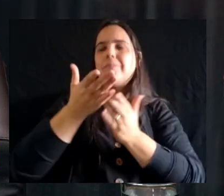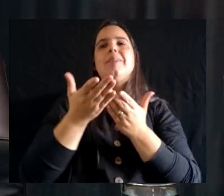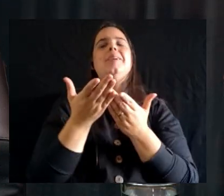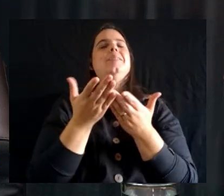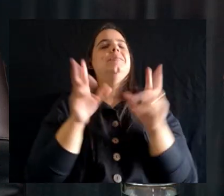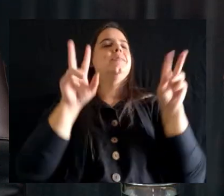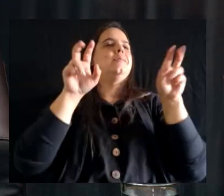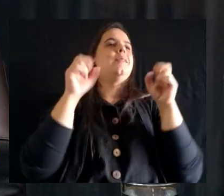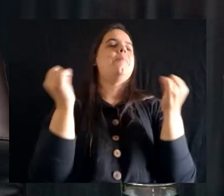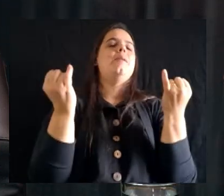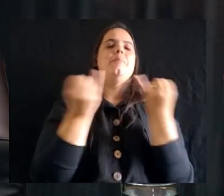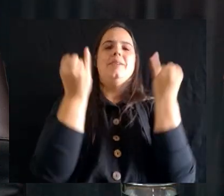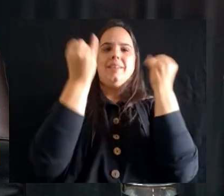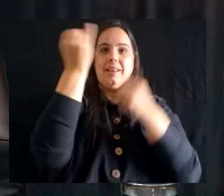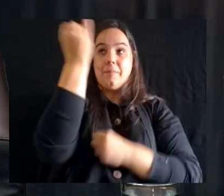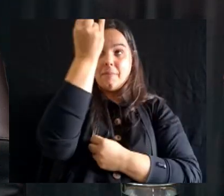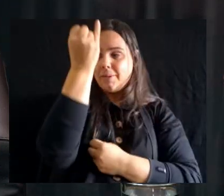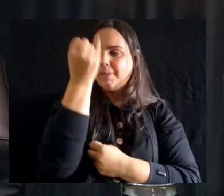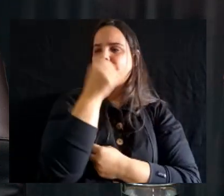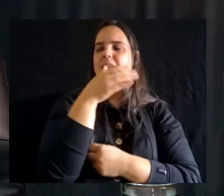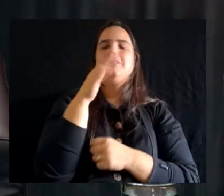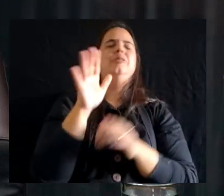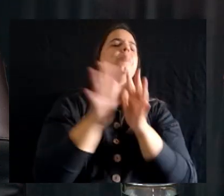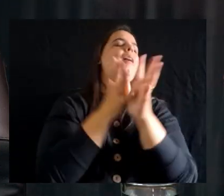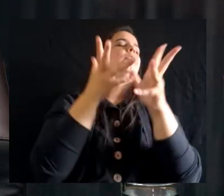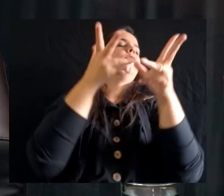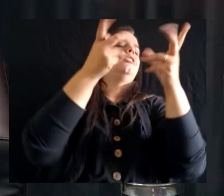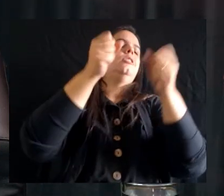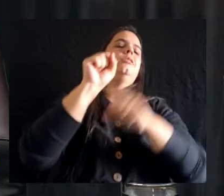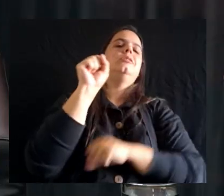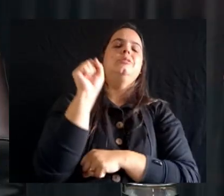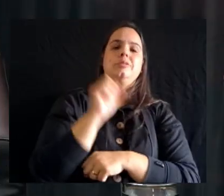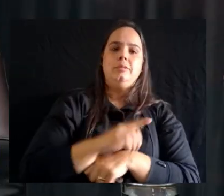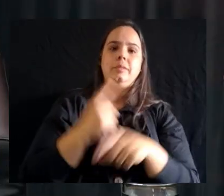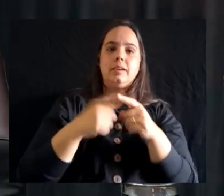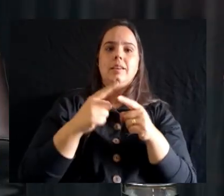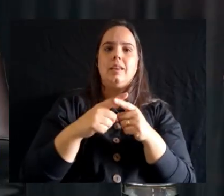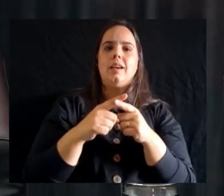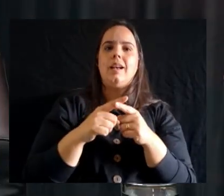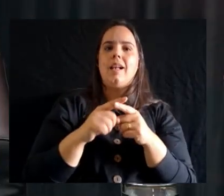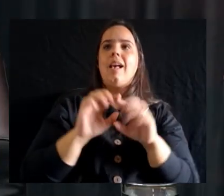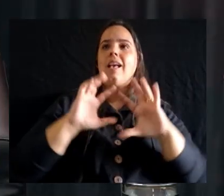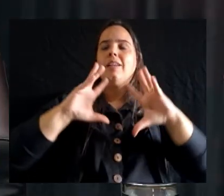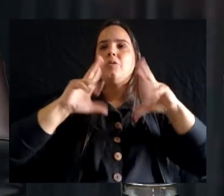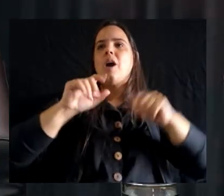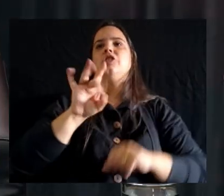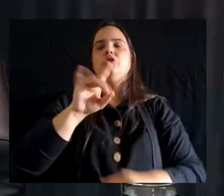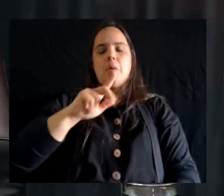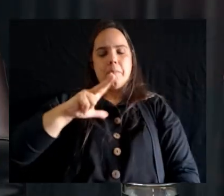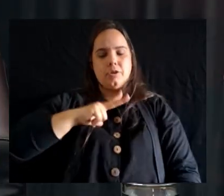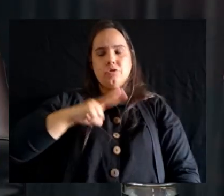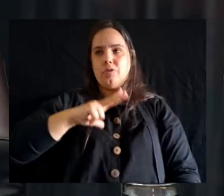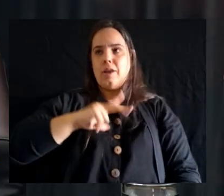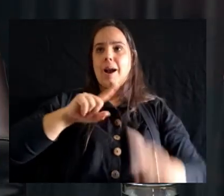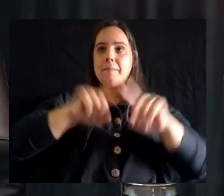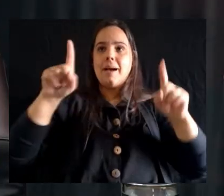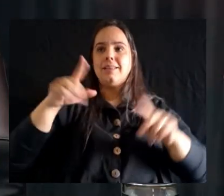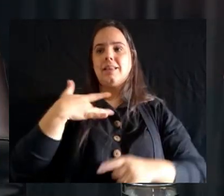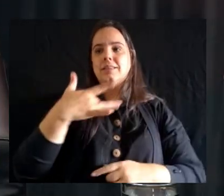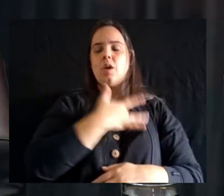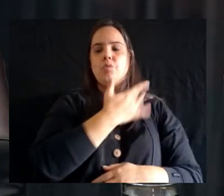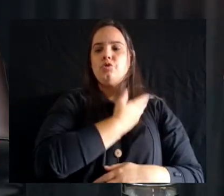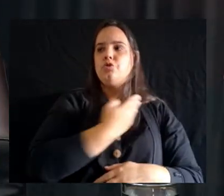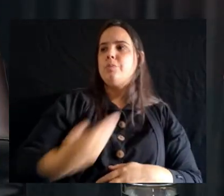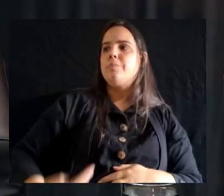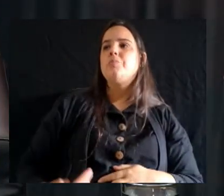de um tema tão importante, que eu acho que até transcende o individual e se torna até uma questão de saúde pública, né, pelas demandas,